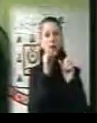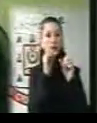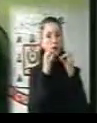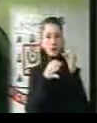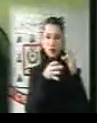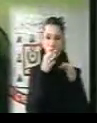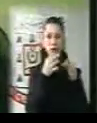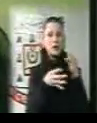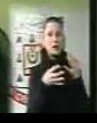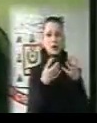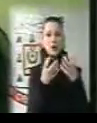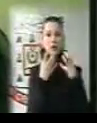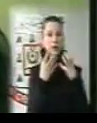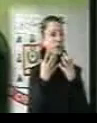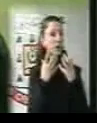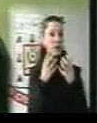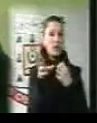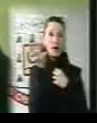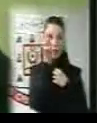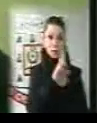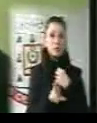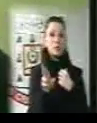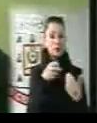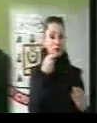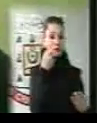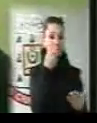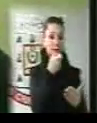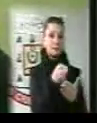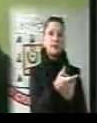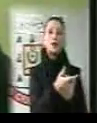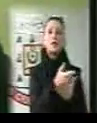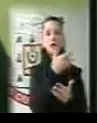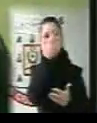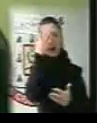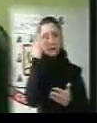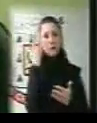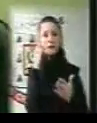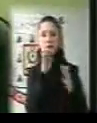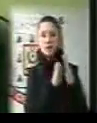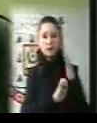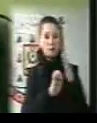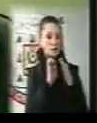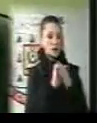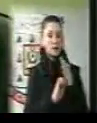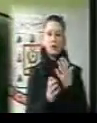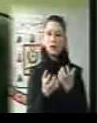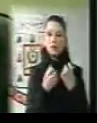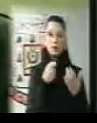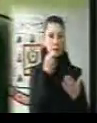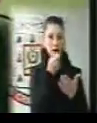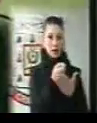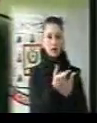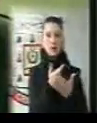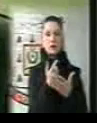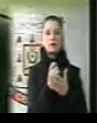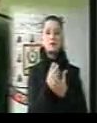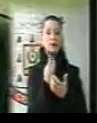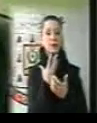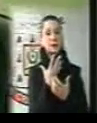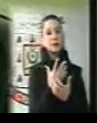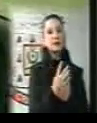que é buscar os recursos, que é fazer os pagamentos, que é sensibilizar a empresa do retorno imediato das